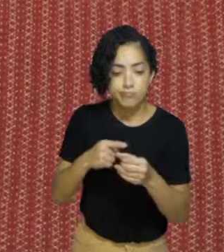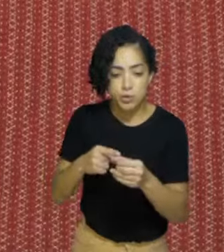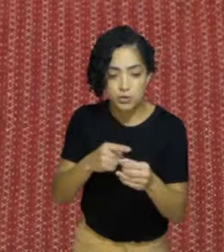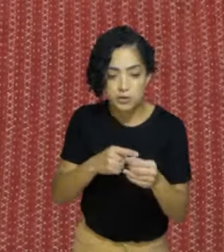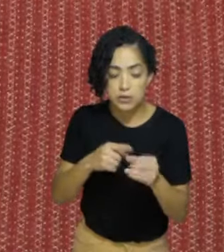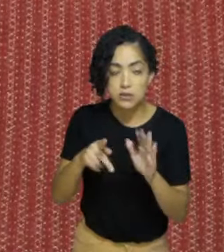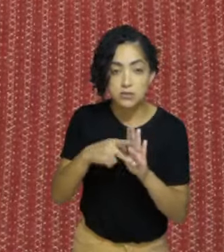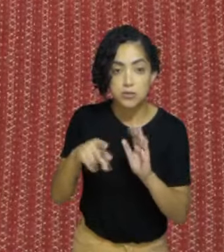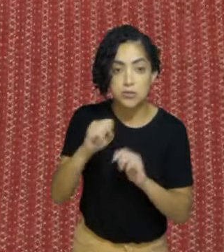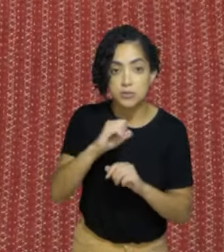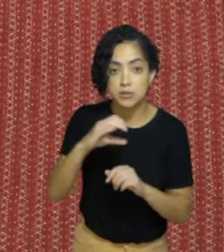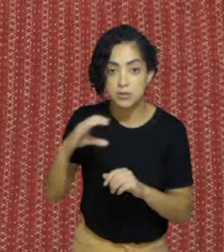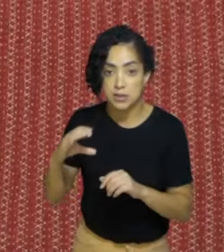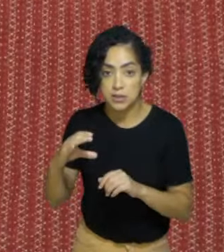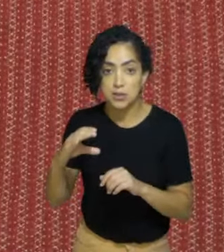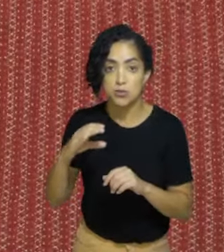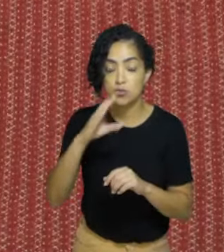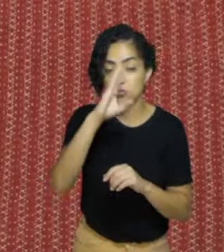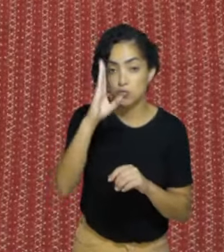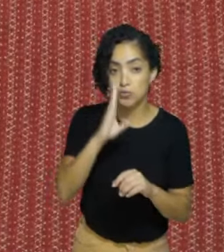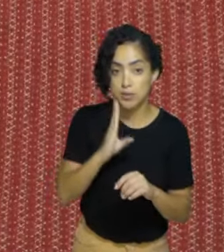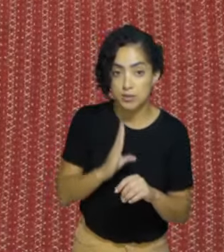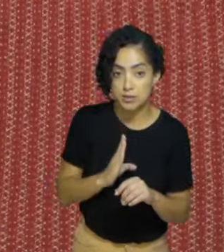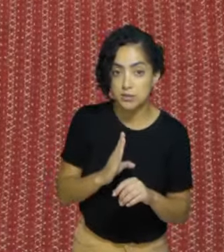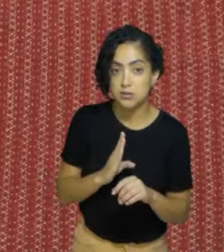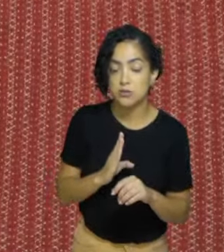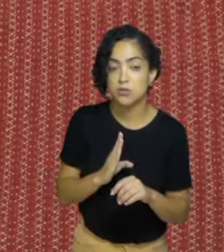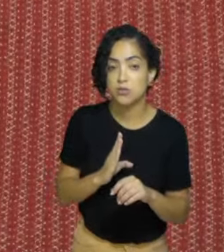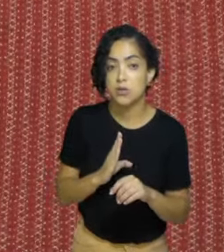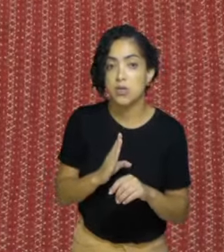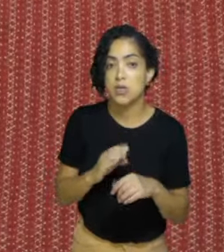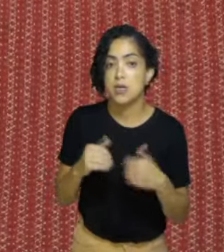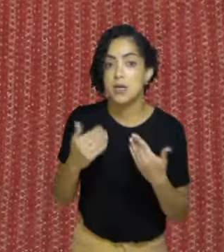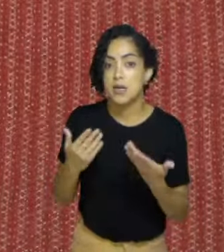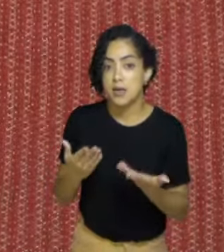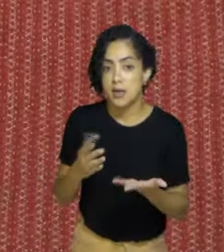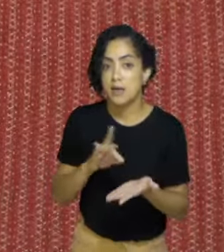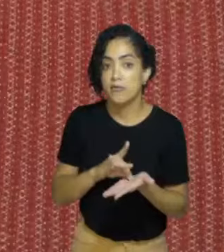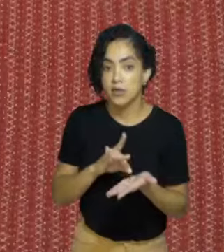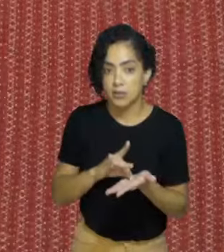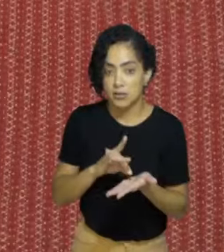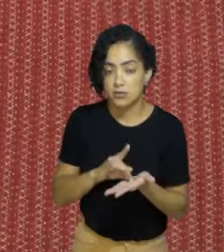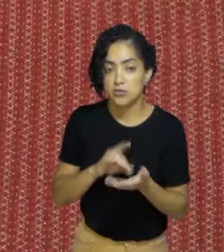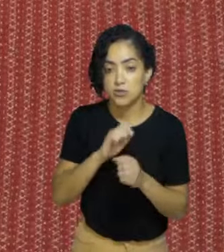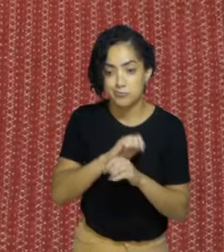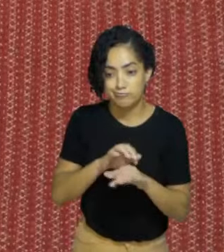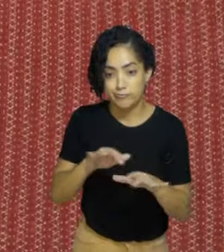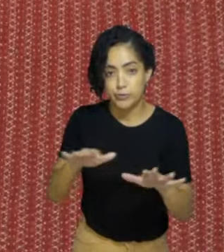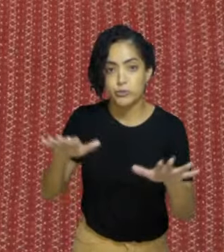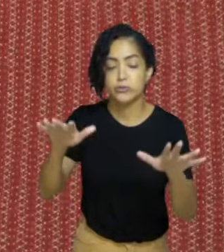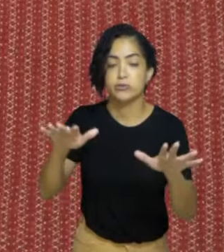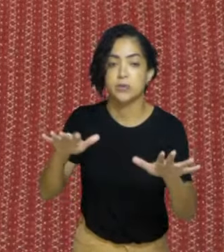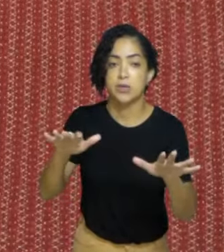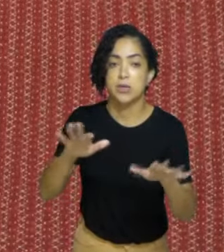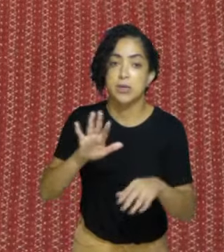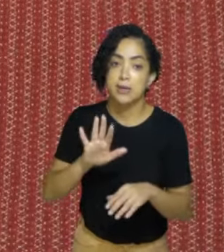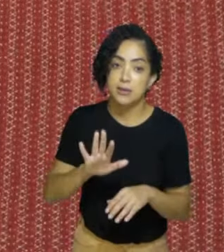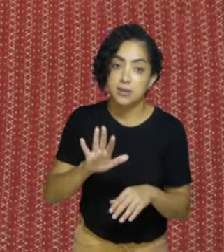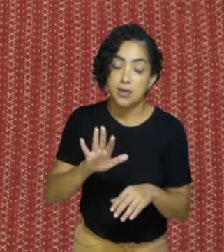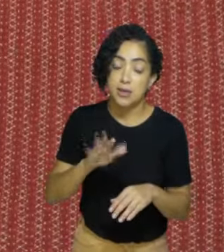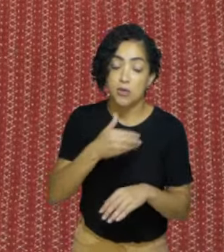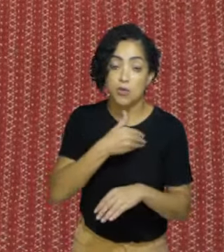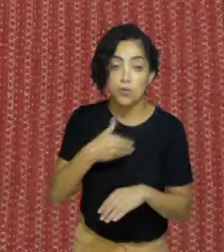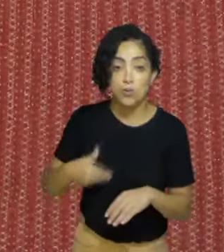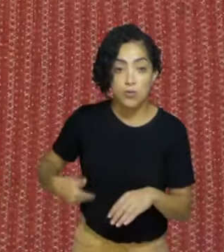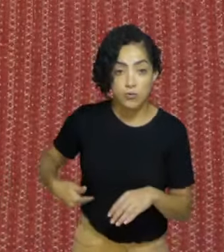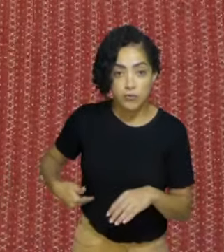no estado de Santa Catarina, no Brasil, se tornou realmente uma epidemia. E claro que o governo do estado